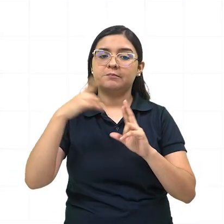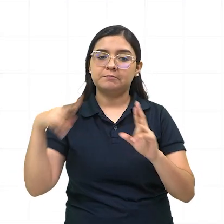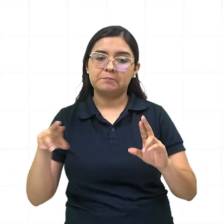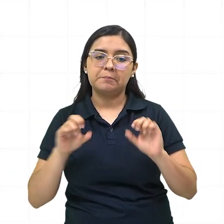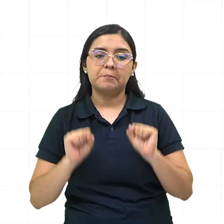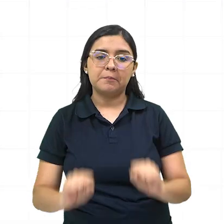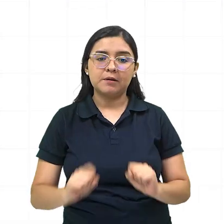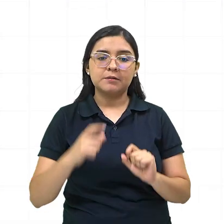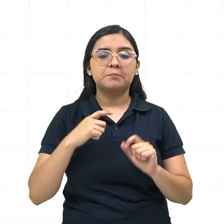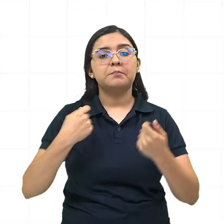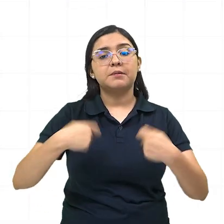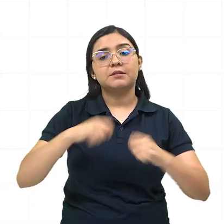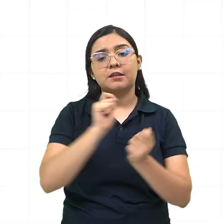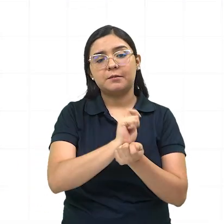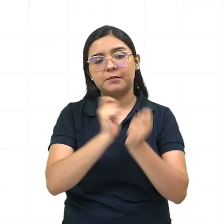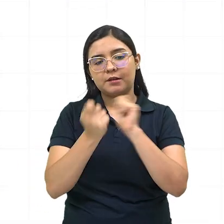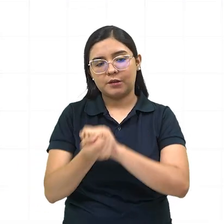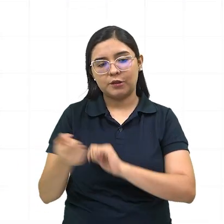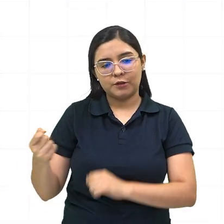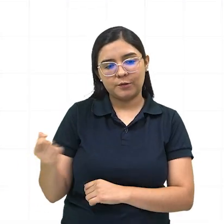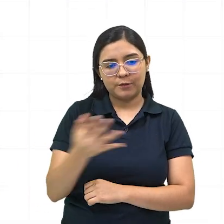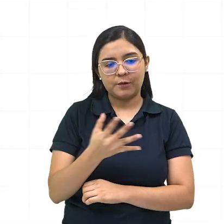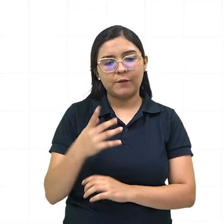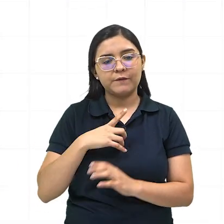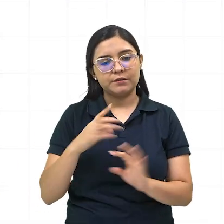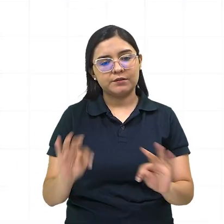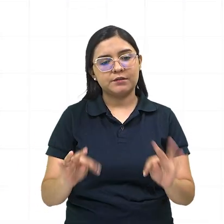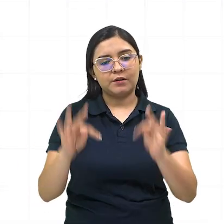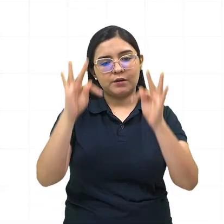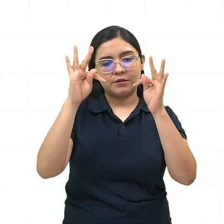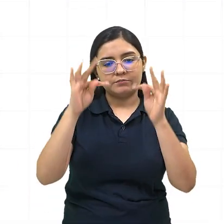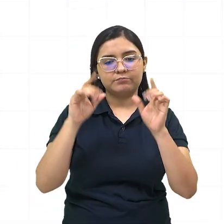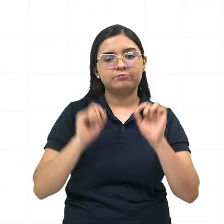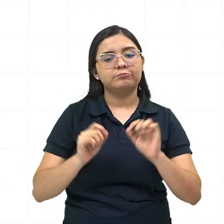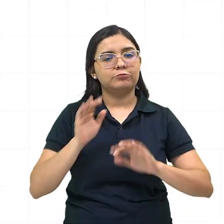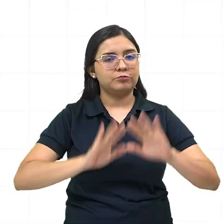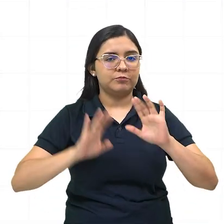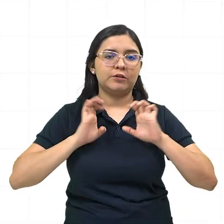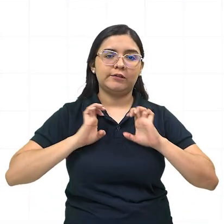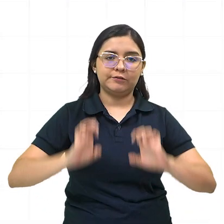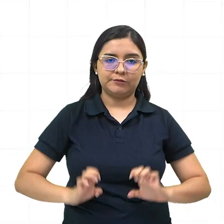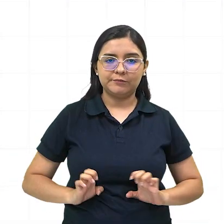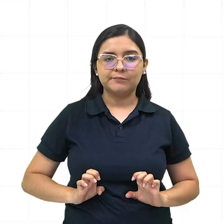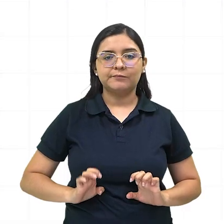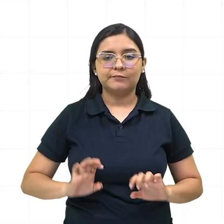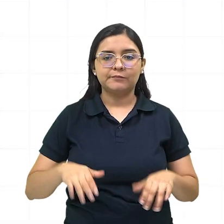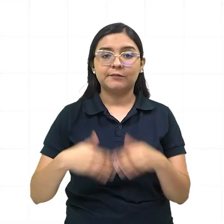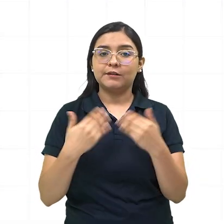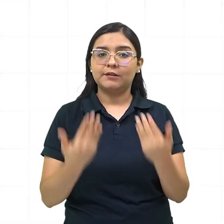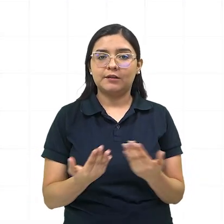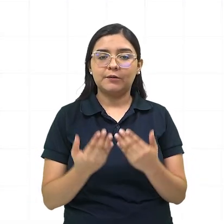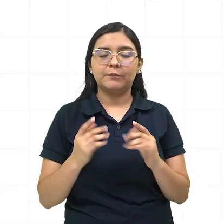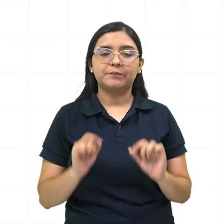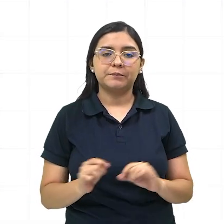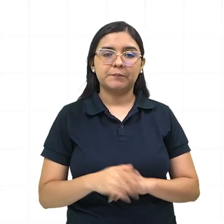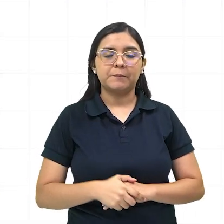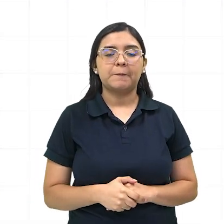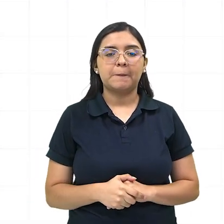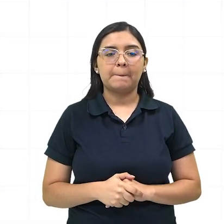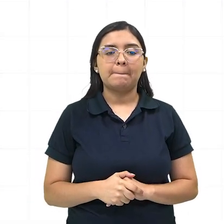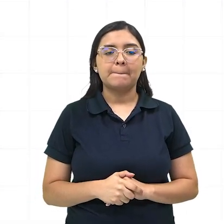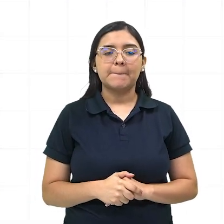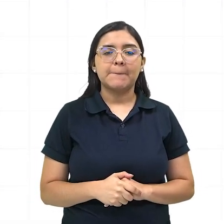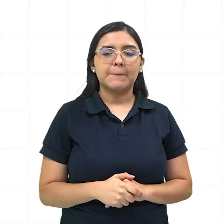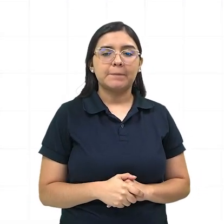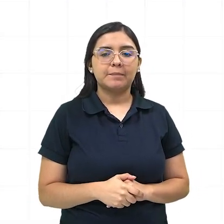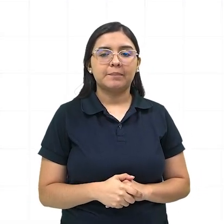religiosas precisam se adaptar a essas novas tecnologias de forma cuidadosa e ética. E aqui eu coloco também